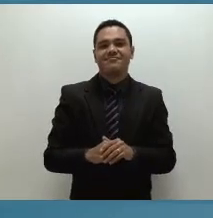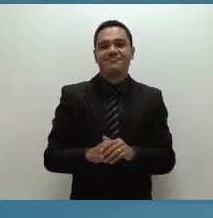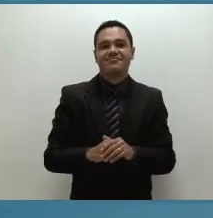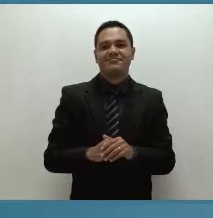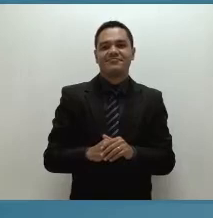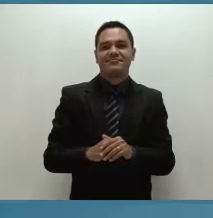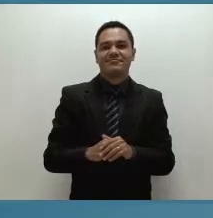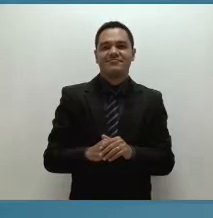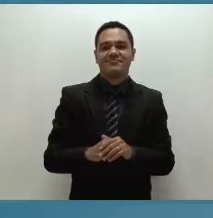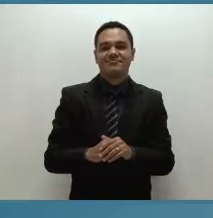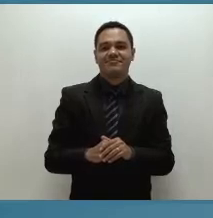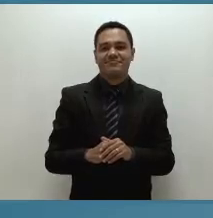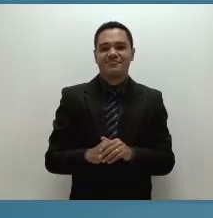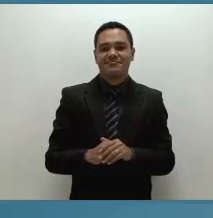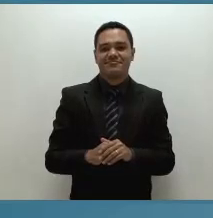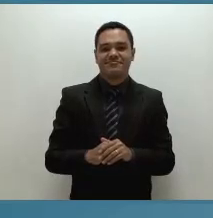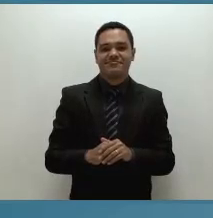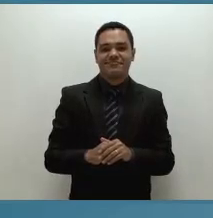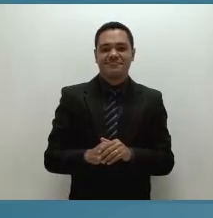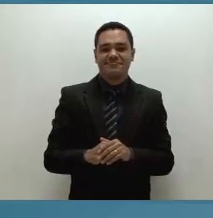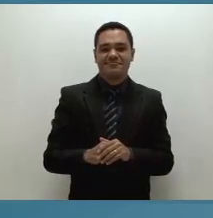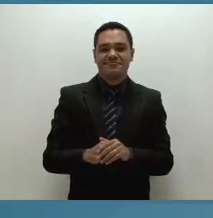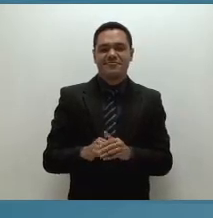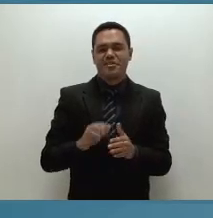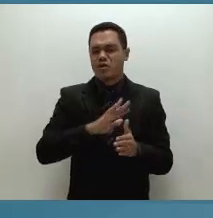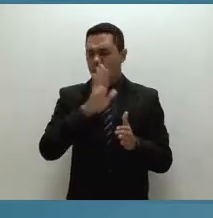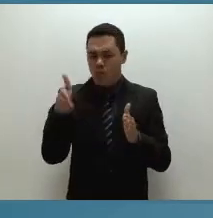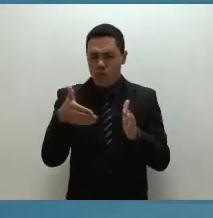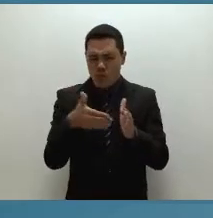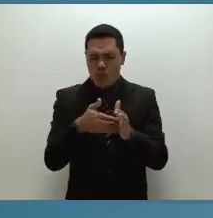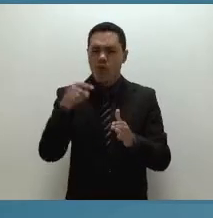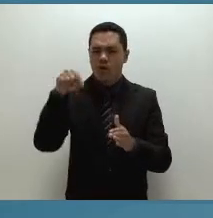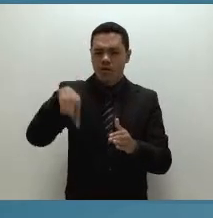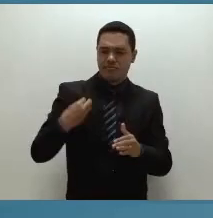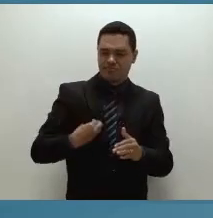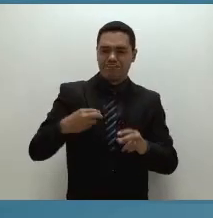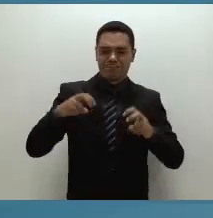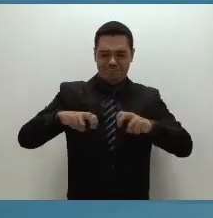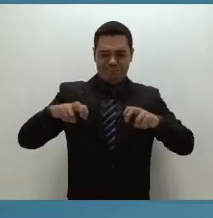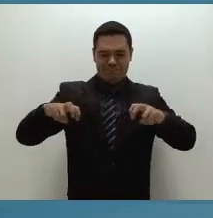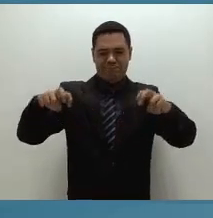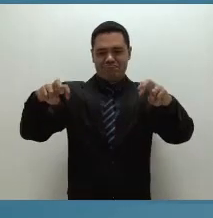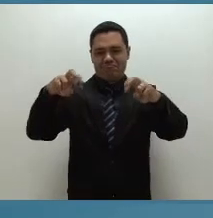aqueles que exercem os cargos.